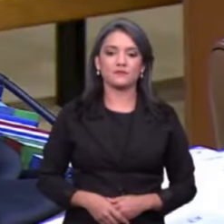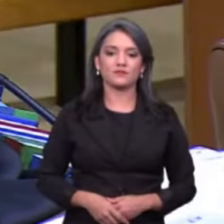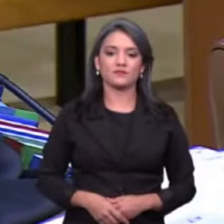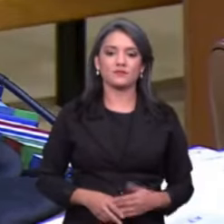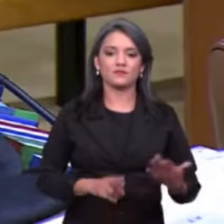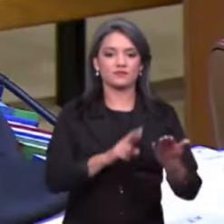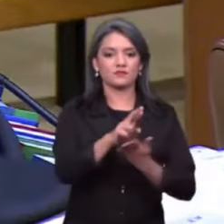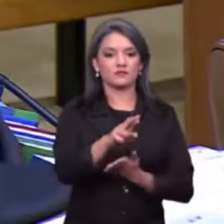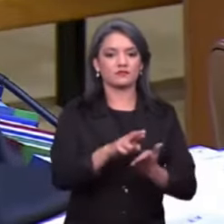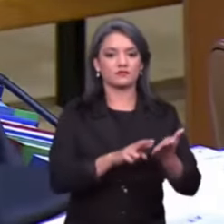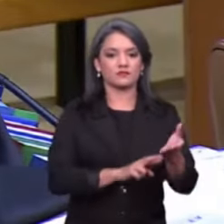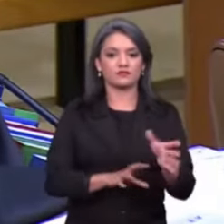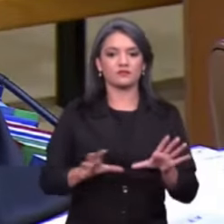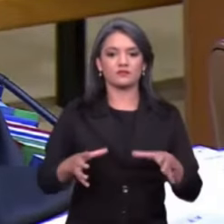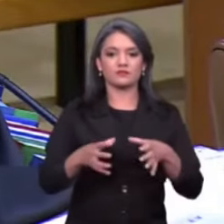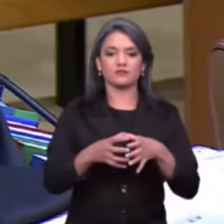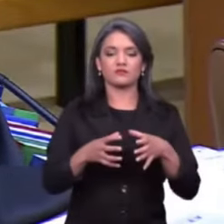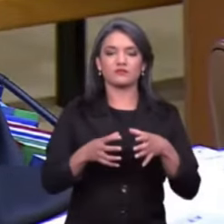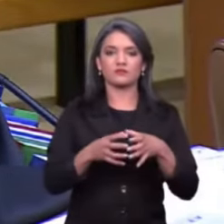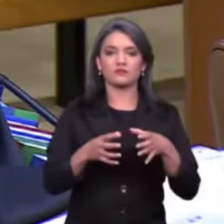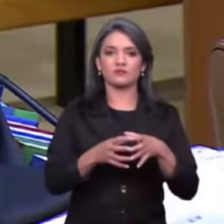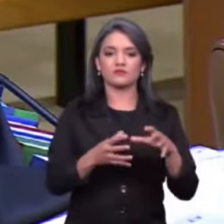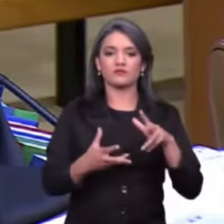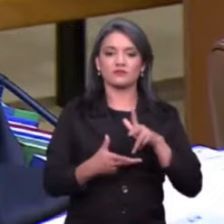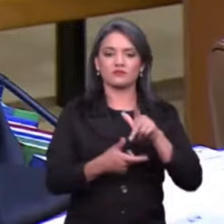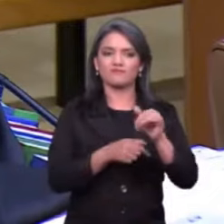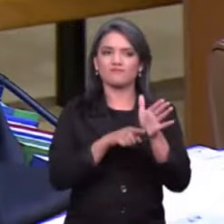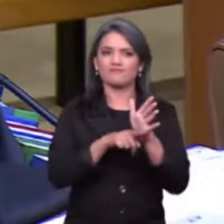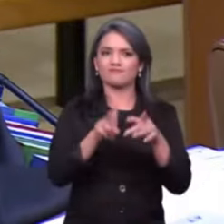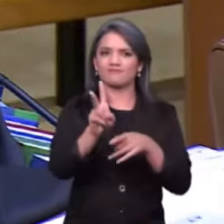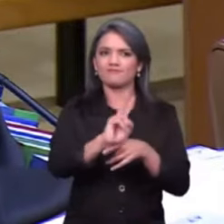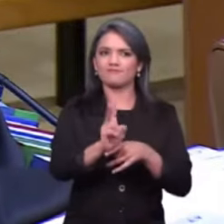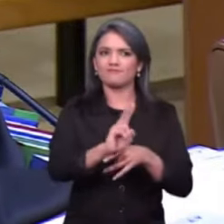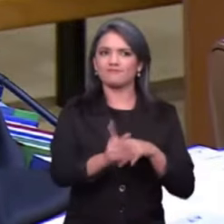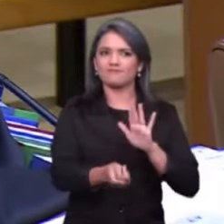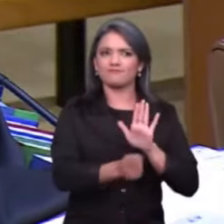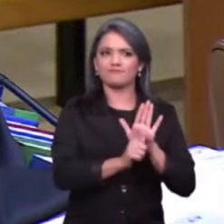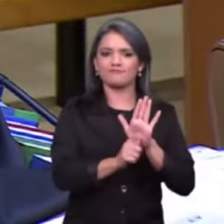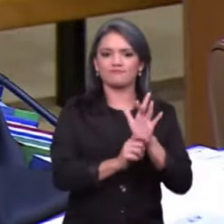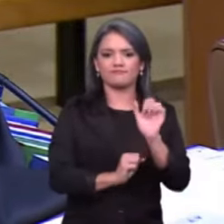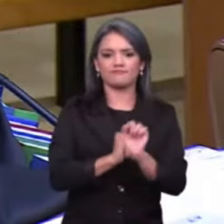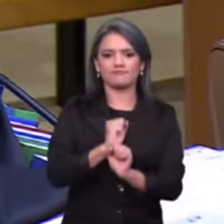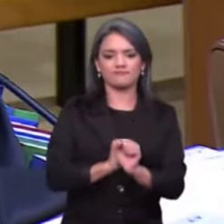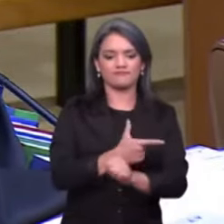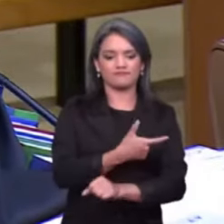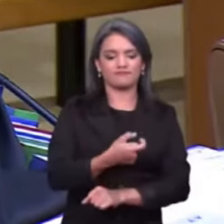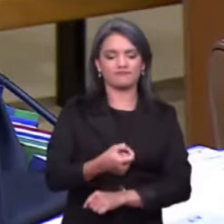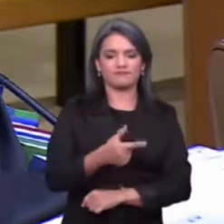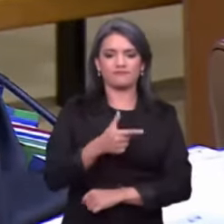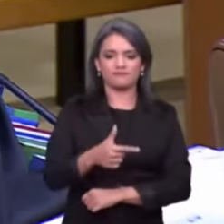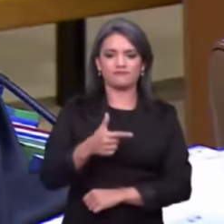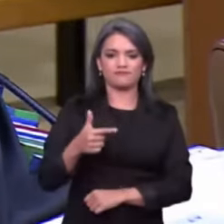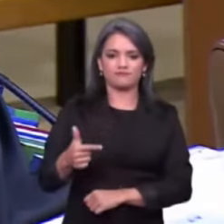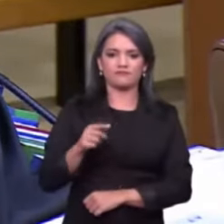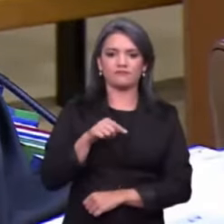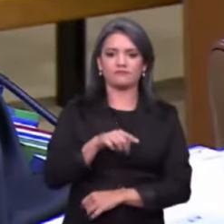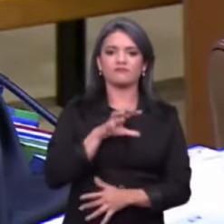Relatório da Junta Internacional de Fiscalização de Entorpecentes para 2022. É um órgão